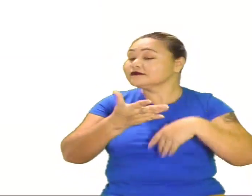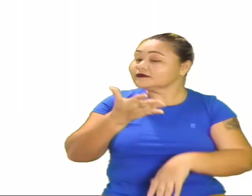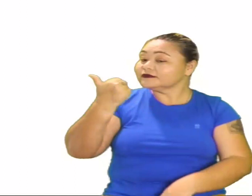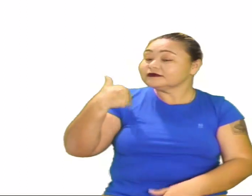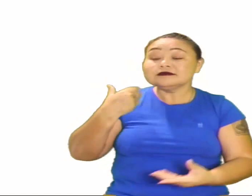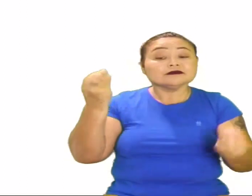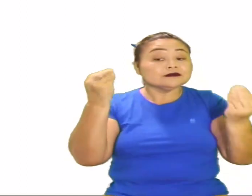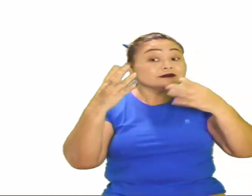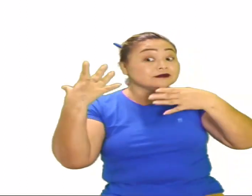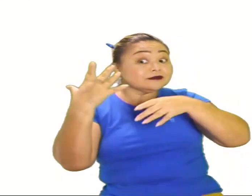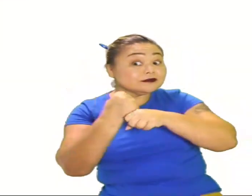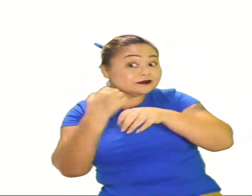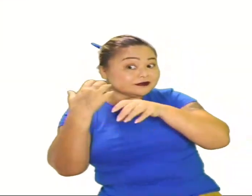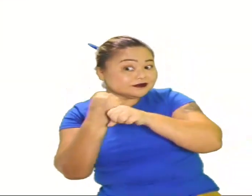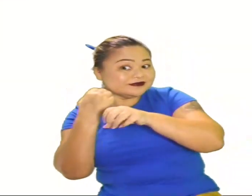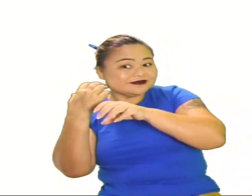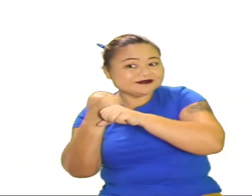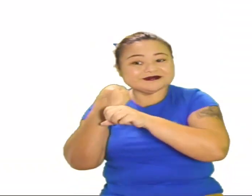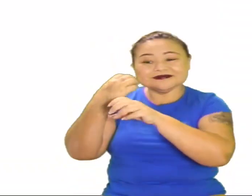Vamos